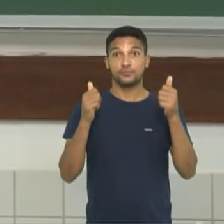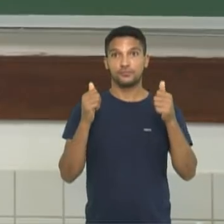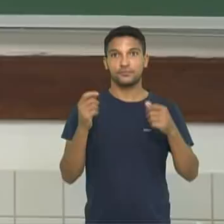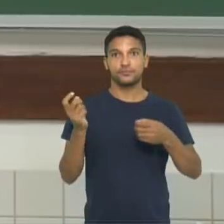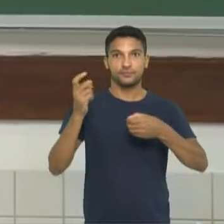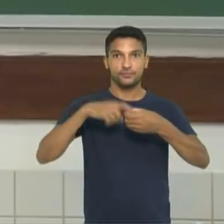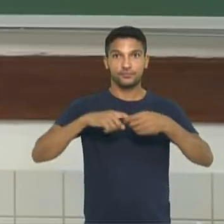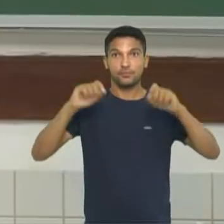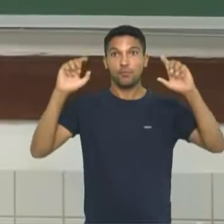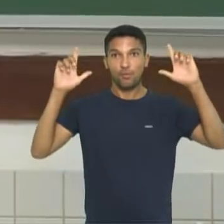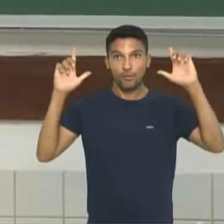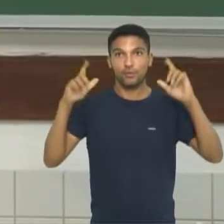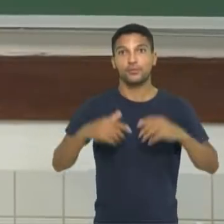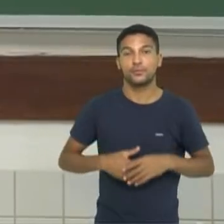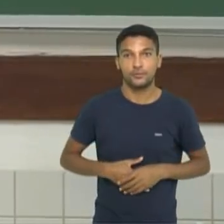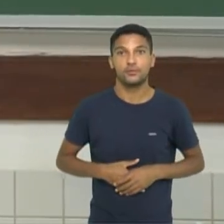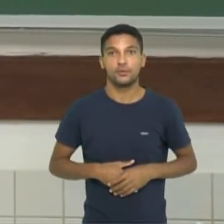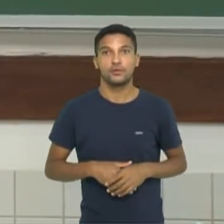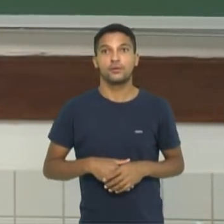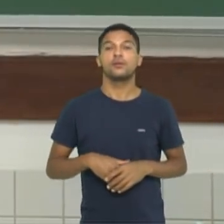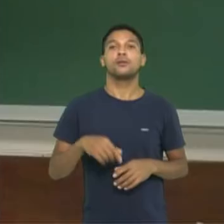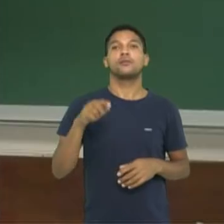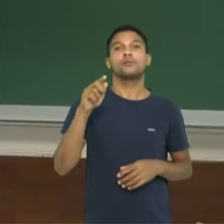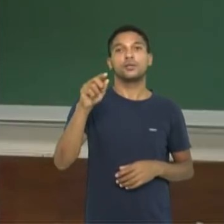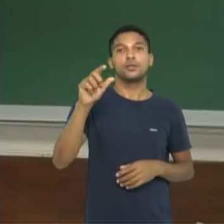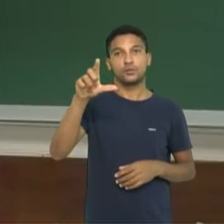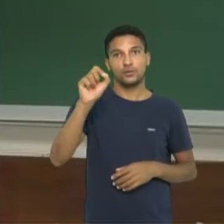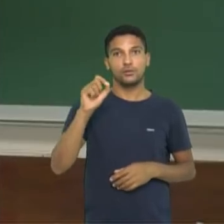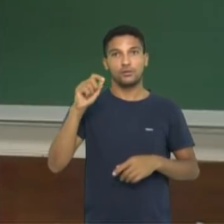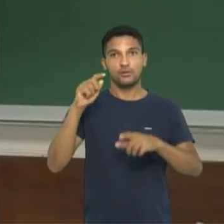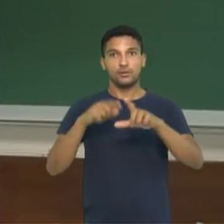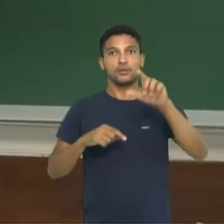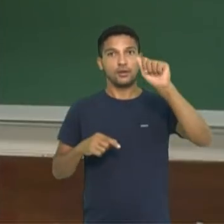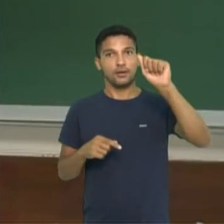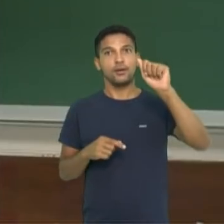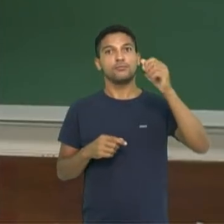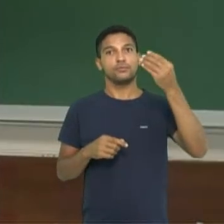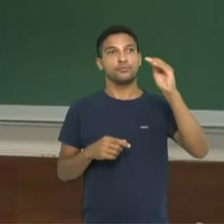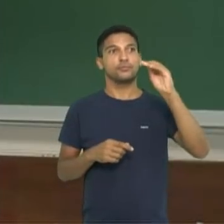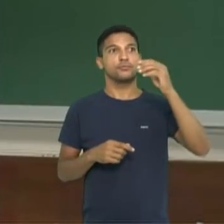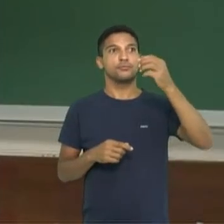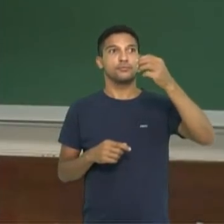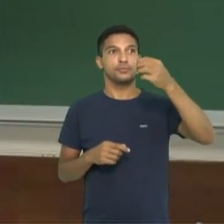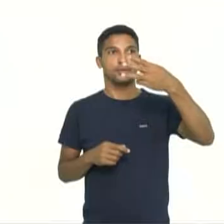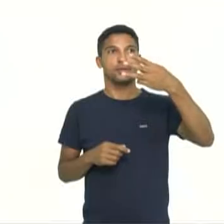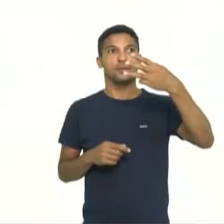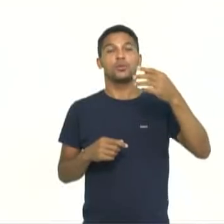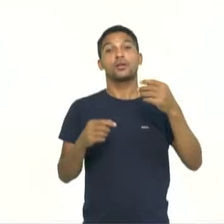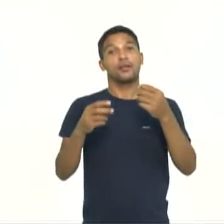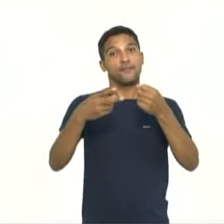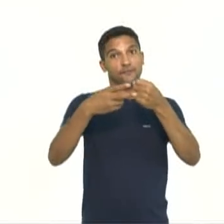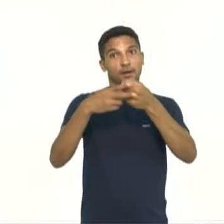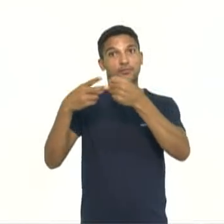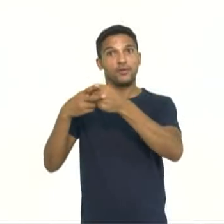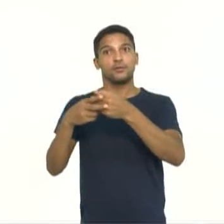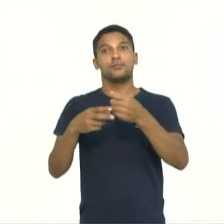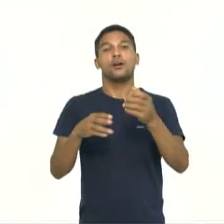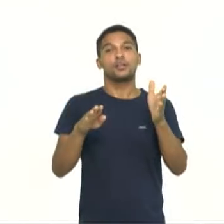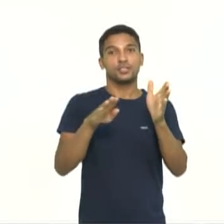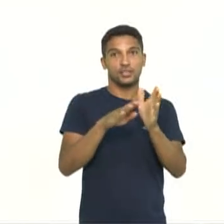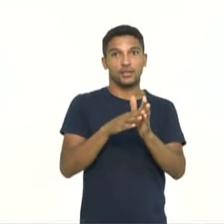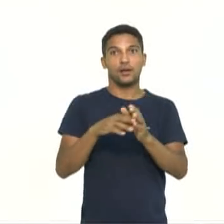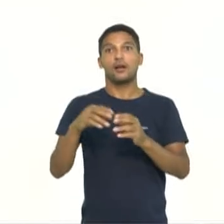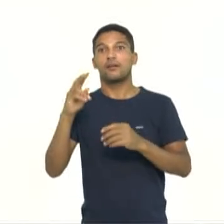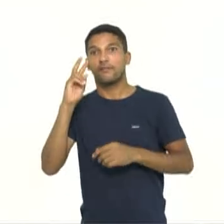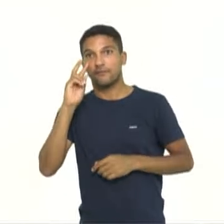E aí, pessoal, retornando então, quem marcou ali na letra A, 3, né? Chegar, ver e vencer, né? A letra